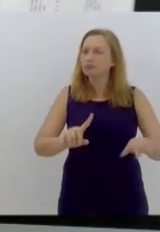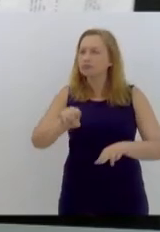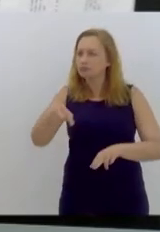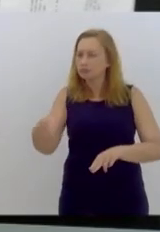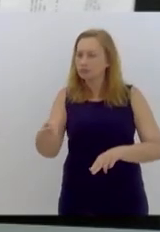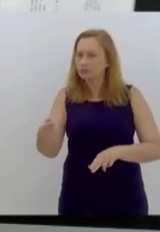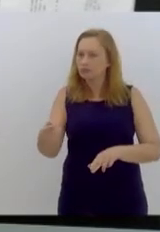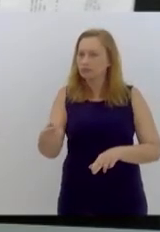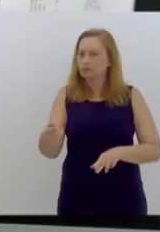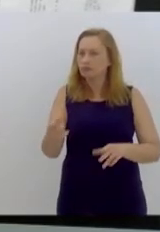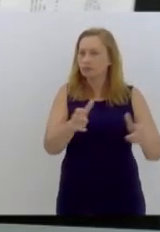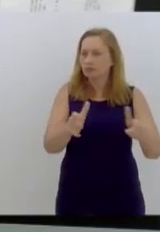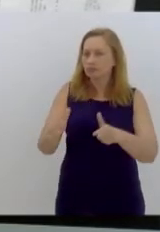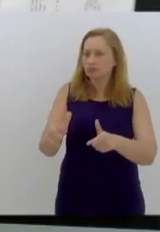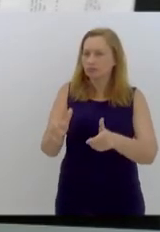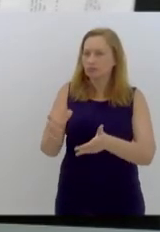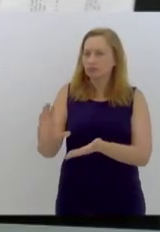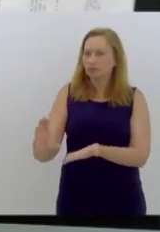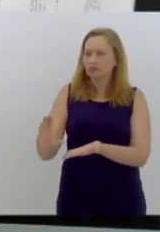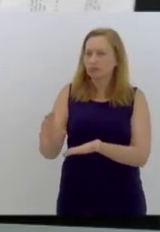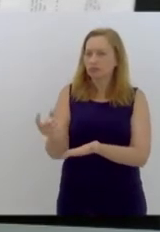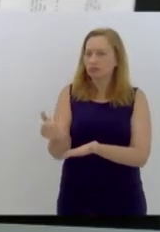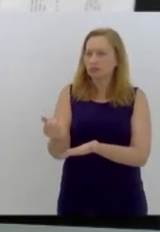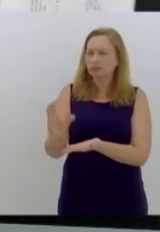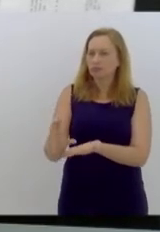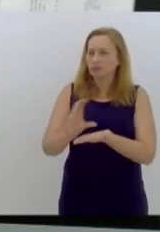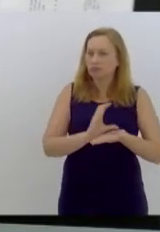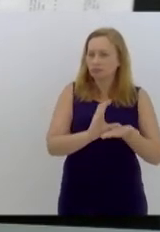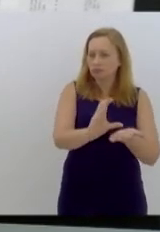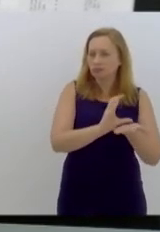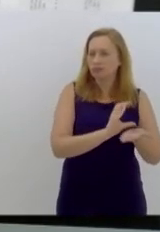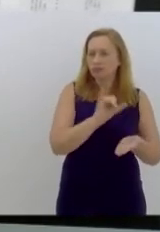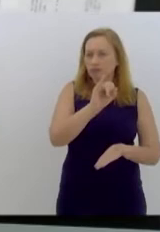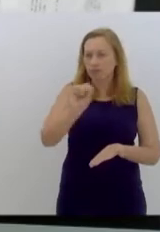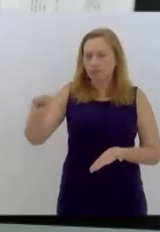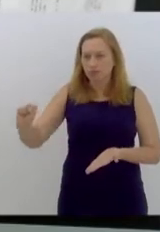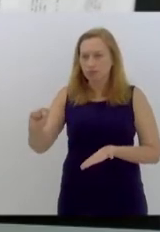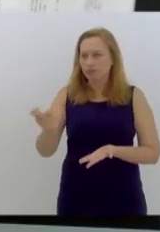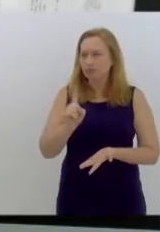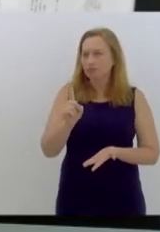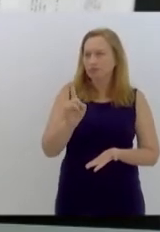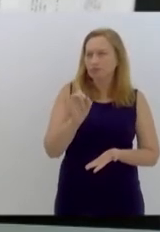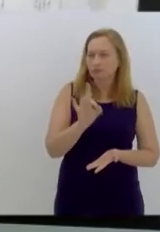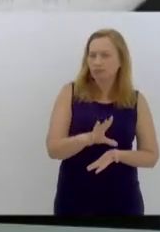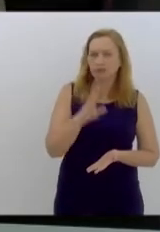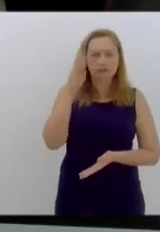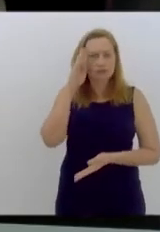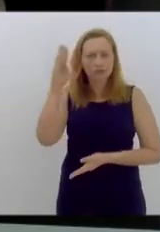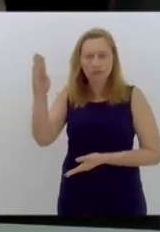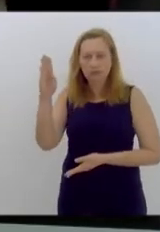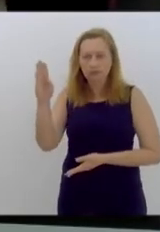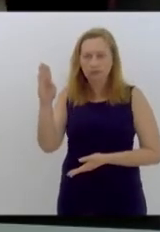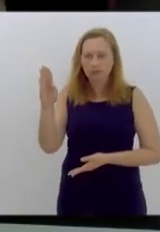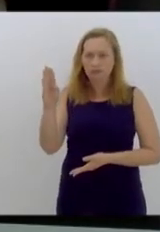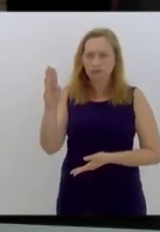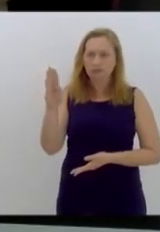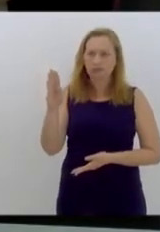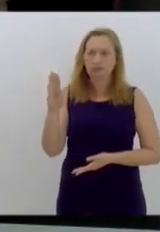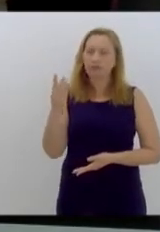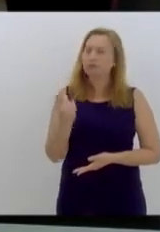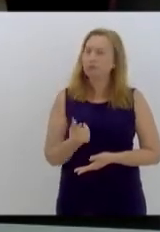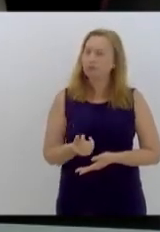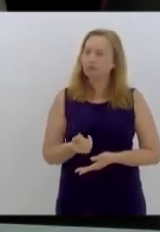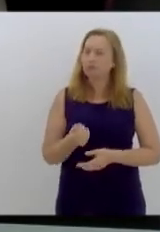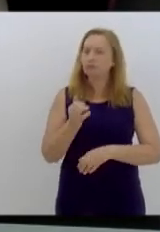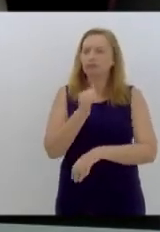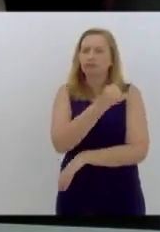de receita. Quer dizer, o repasse de ICMS não é a principal fonte de receita do